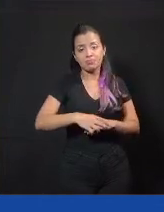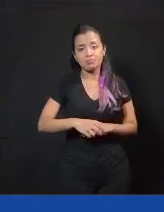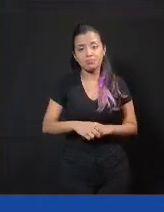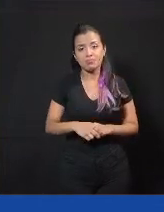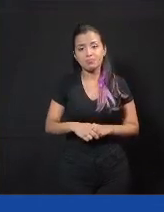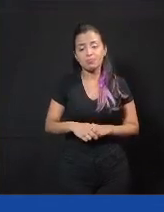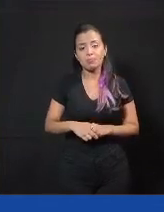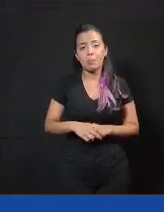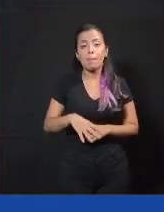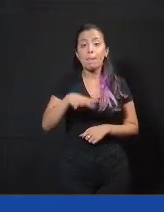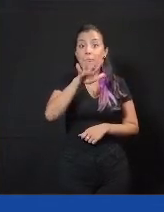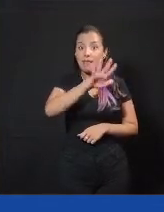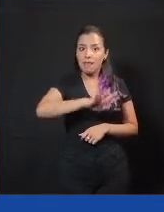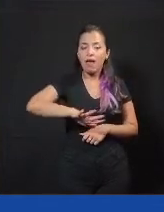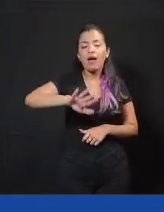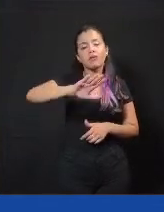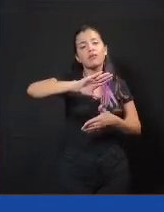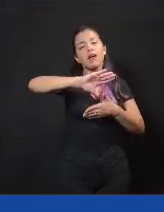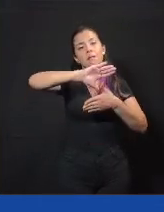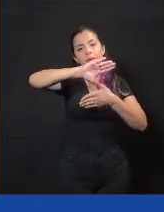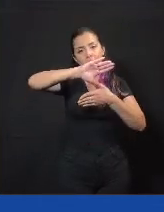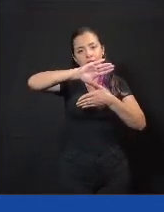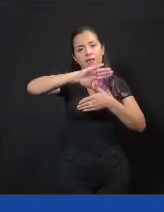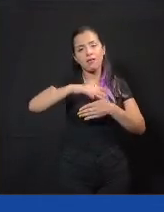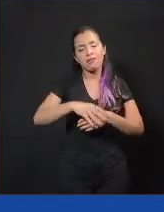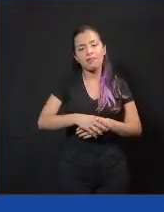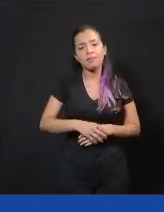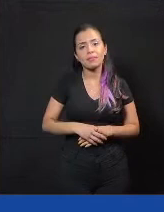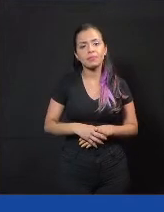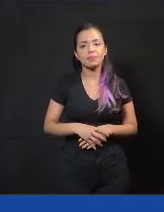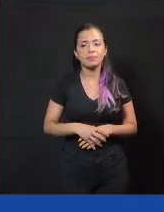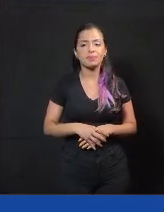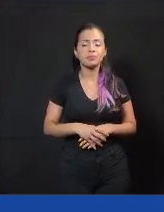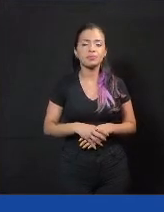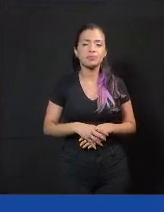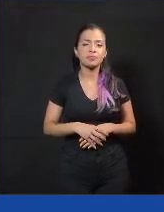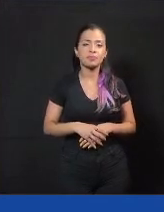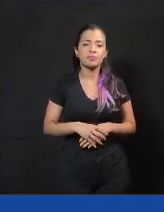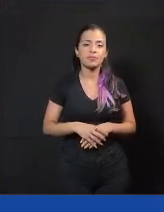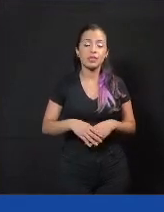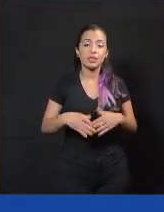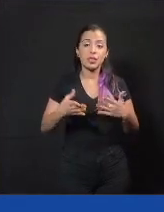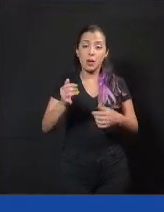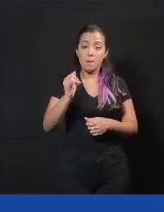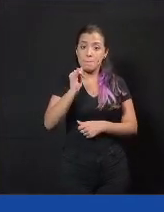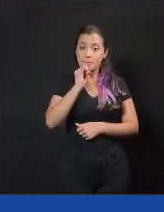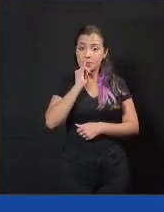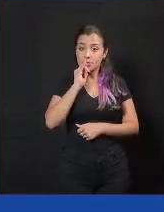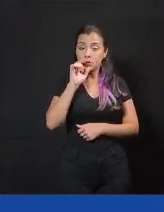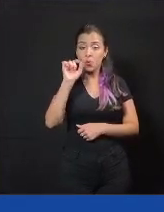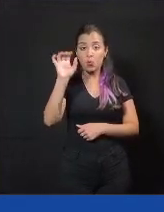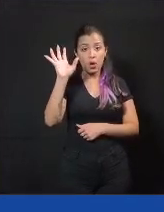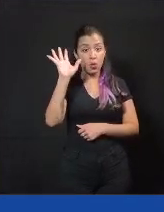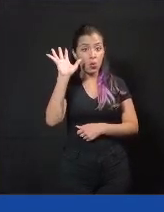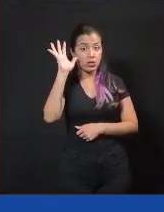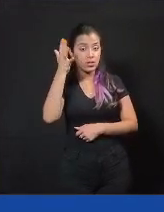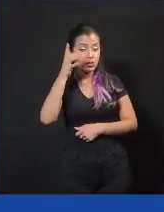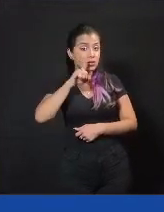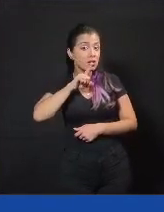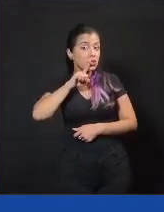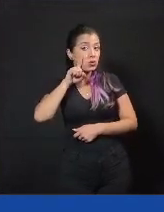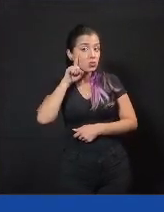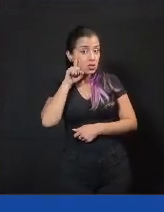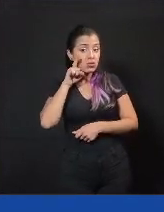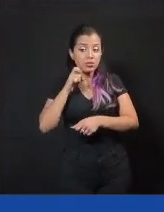americanas, né, naquele momento, da América naquele momento. Então, quando a gente vai ver, por exemplo, o que aconteceu nos Estados Unidos, em que a